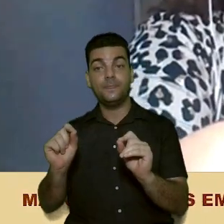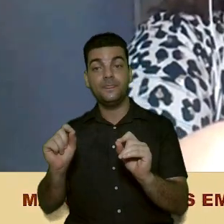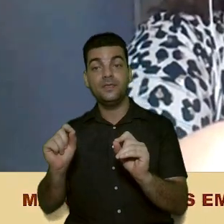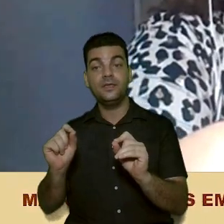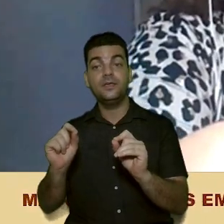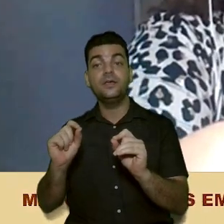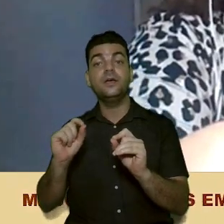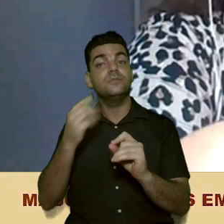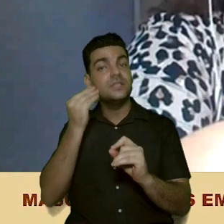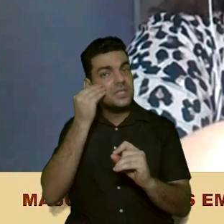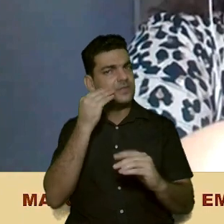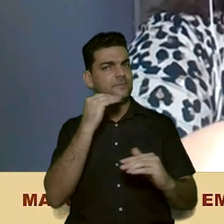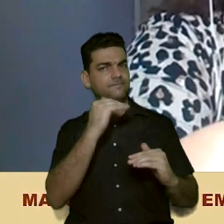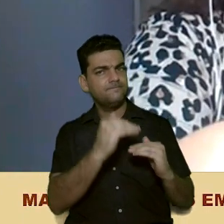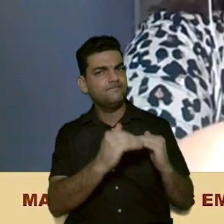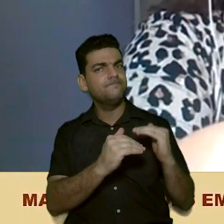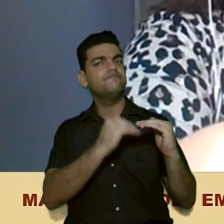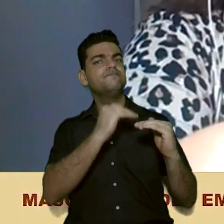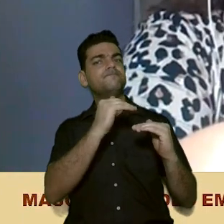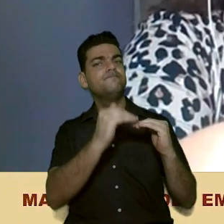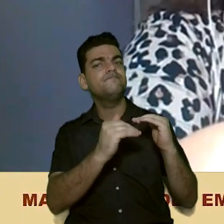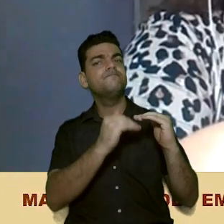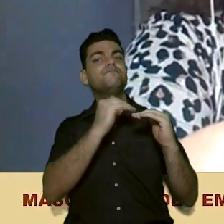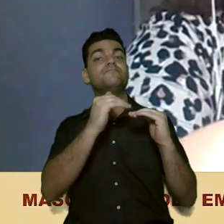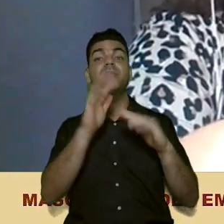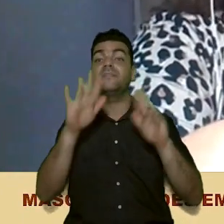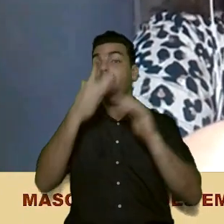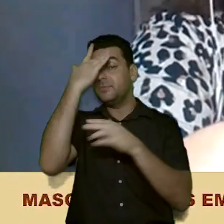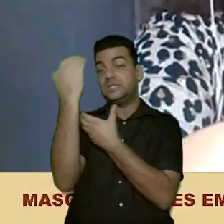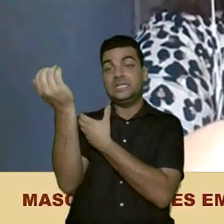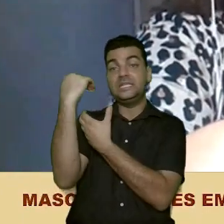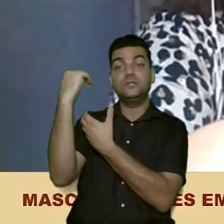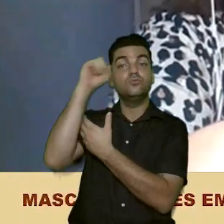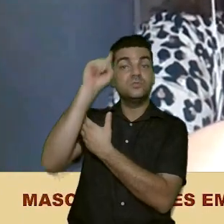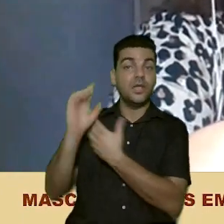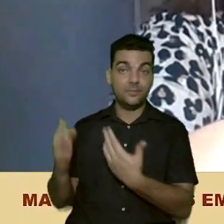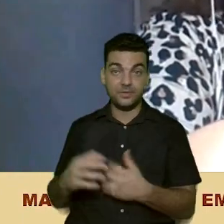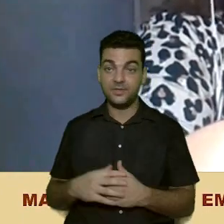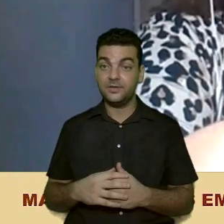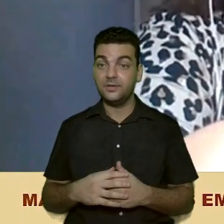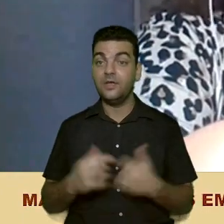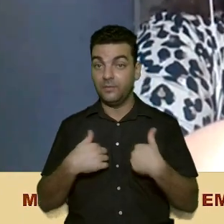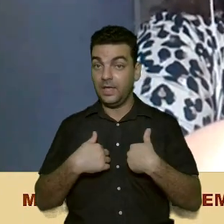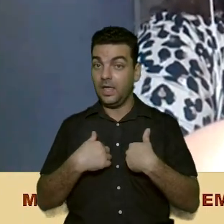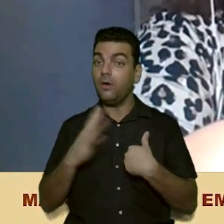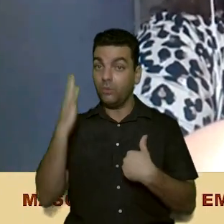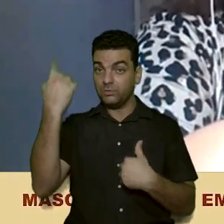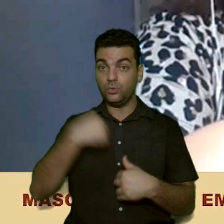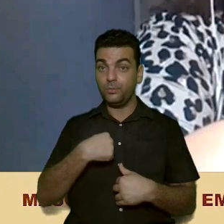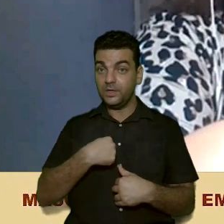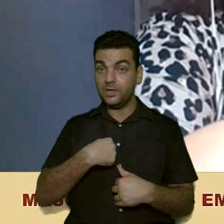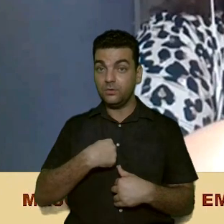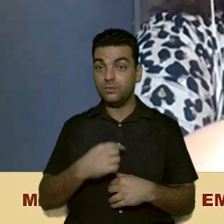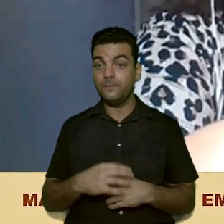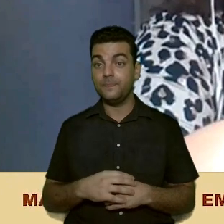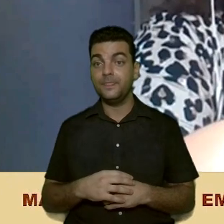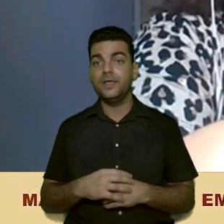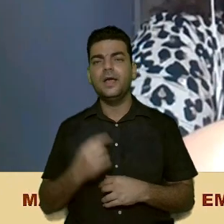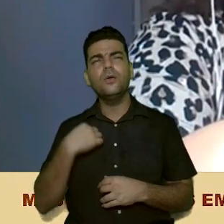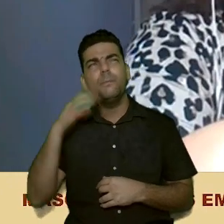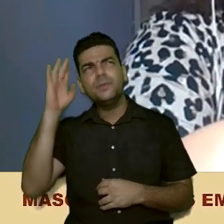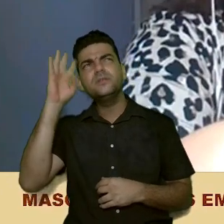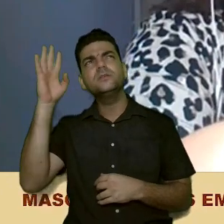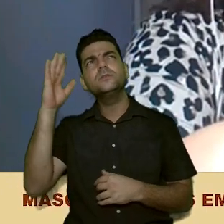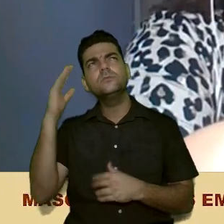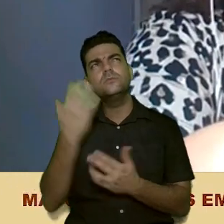uma reconstrução, porque você não sabe nem o que você quer da sua vida. Eu falo pela minha própria experiência, né? Eu, quando comecei a me